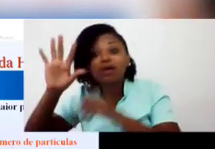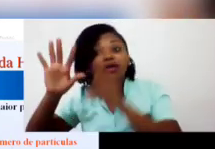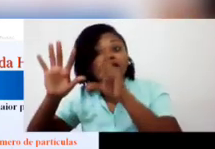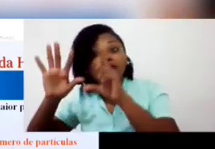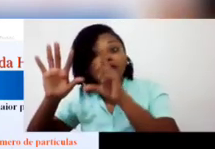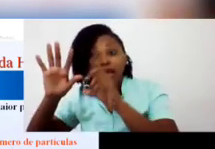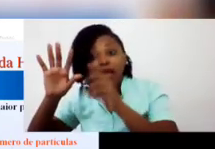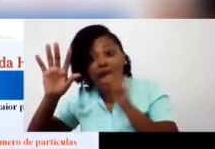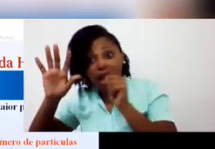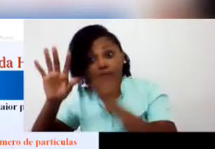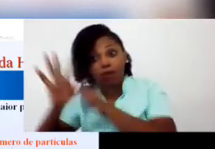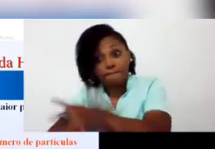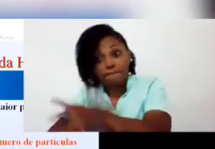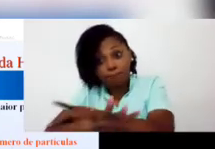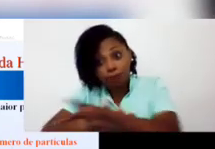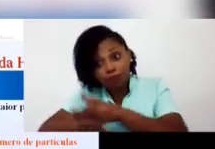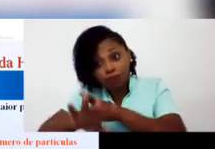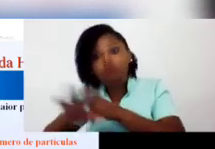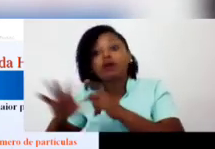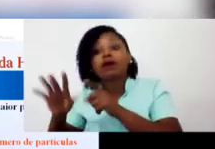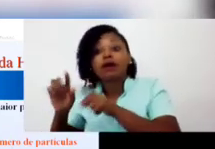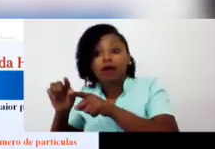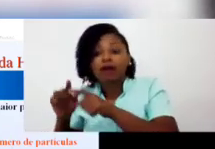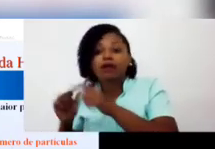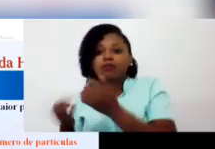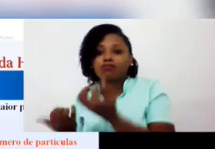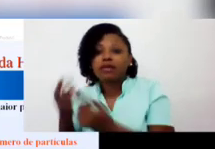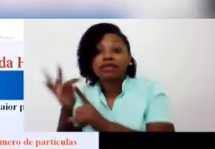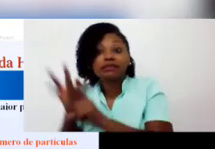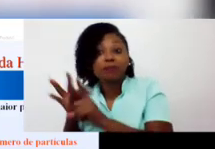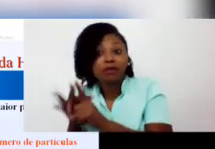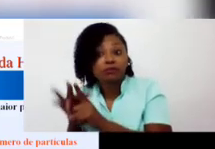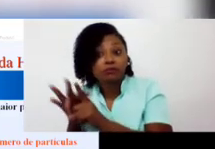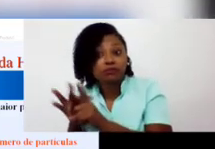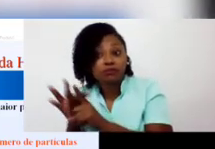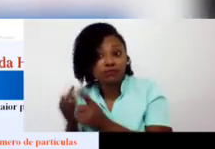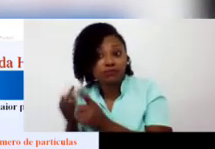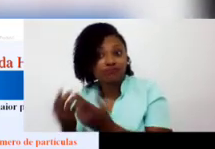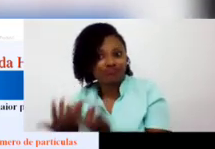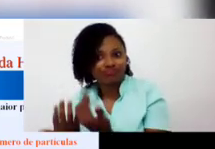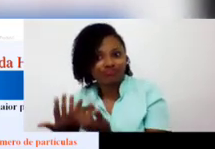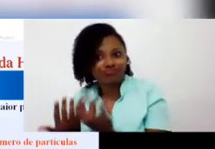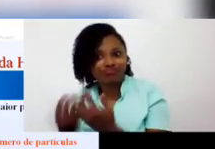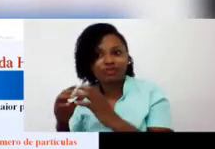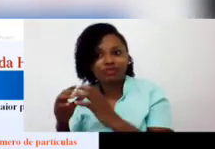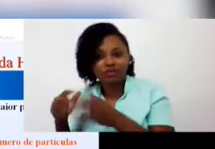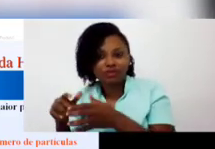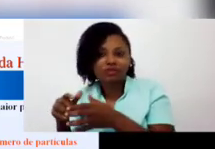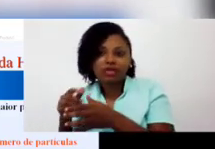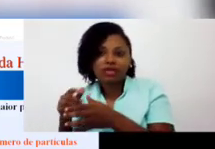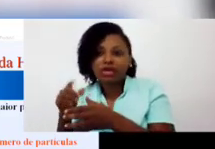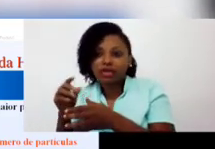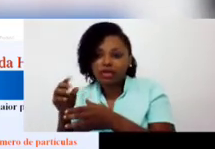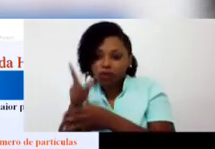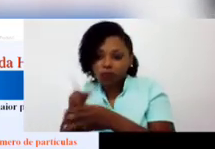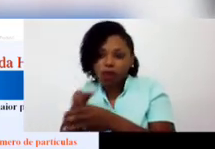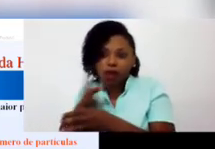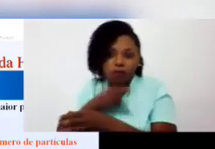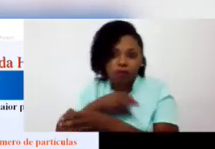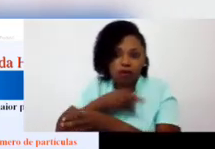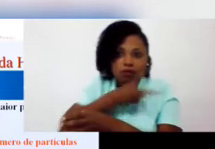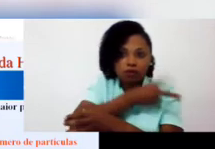diminui conforme aumenta o número das partículas do soluto do solvente. A primeira parte que eu falei para vocês, né? Tudo